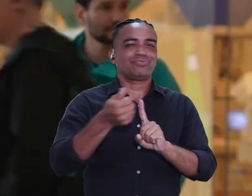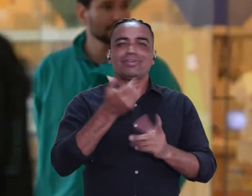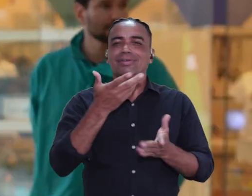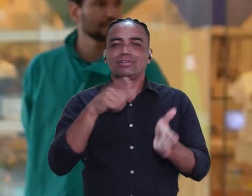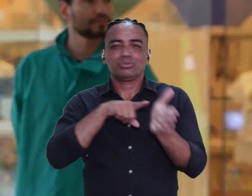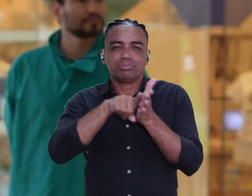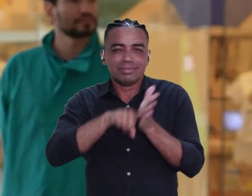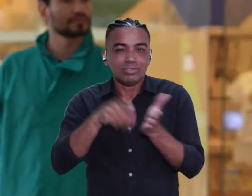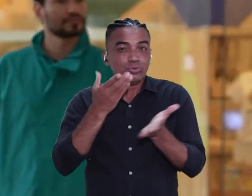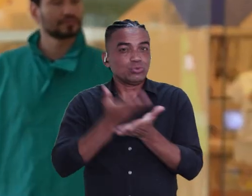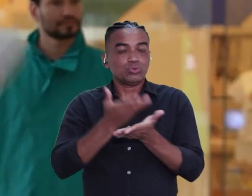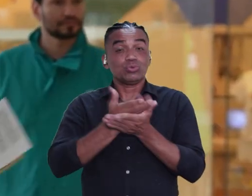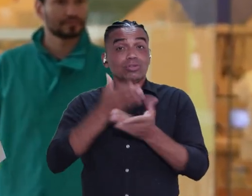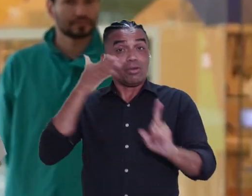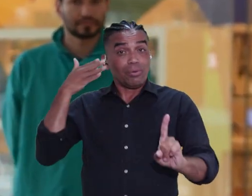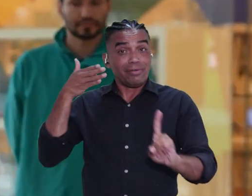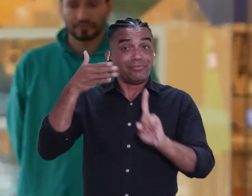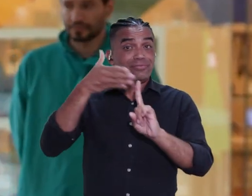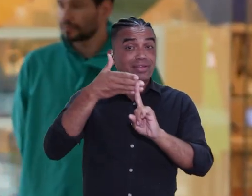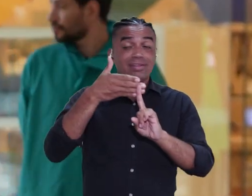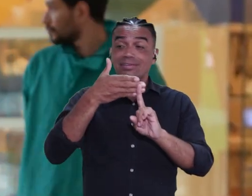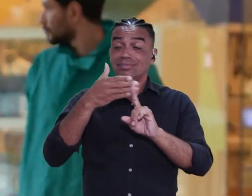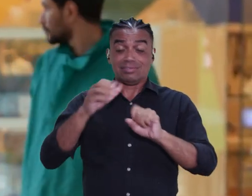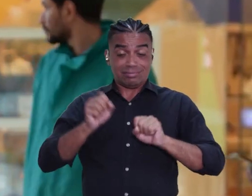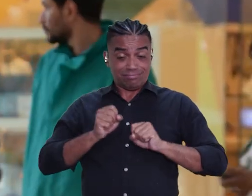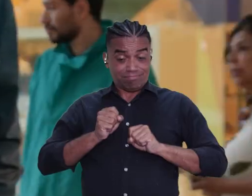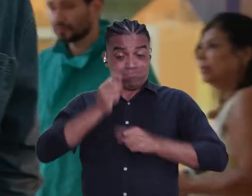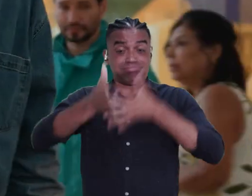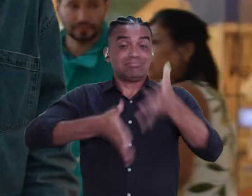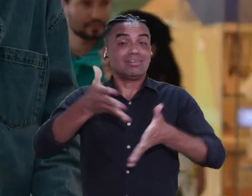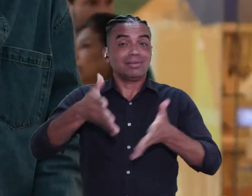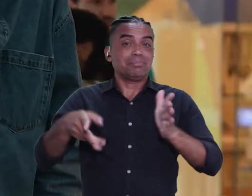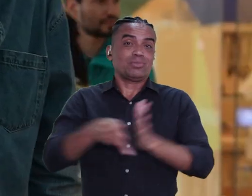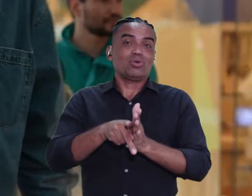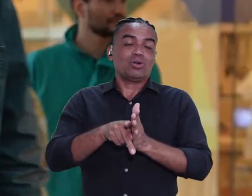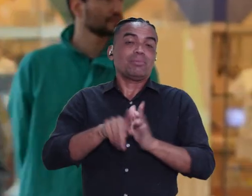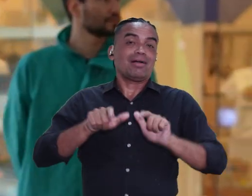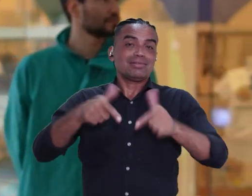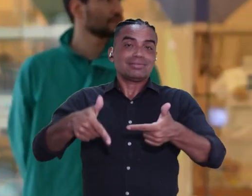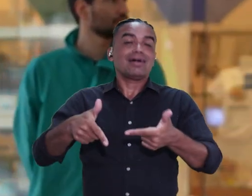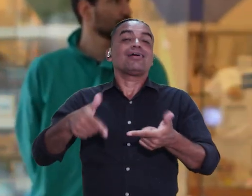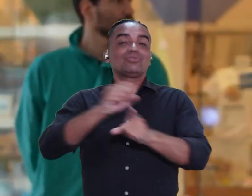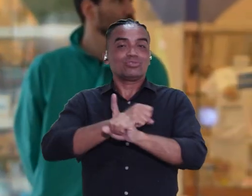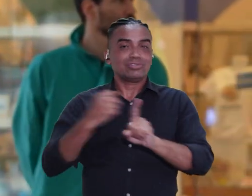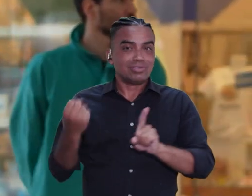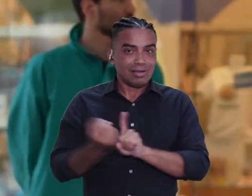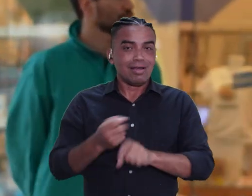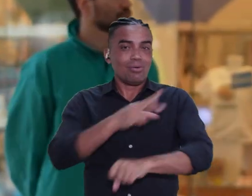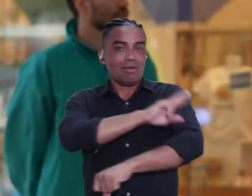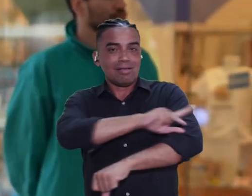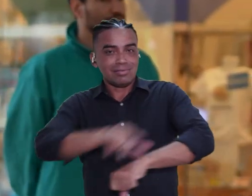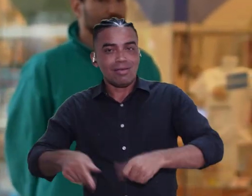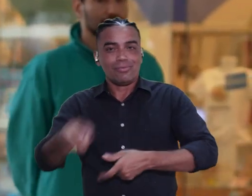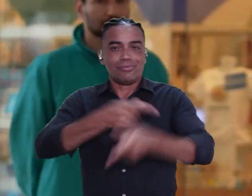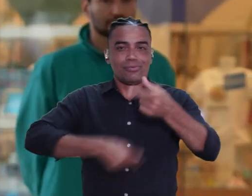ninguém e se transformou numa referência, numa voz potente sobre as questões sociais, raciais e econômicas do